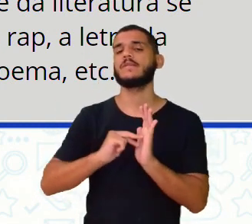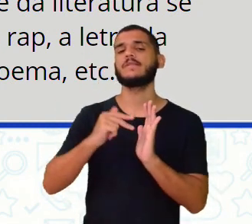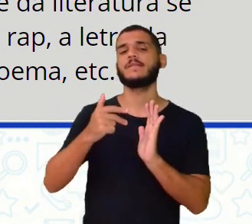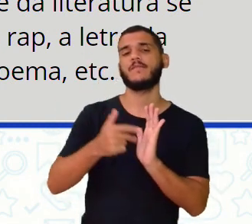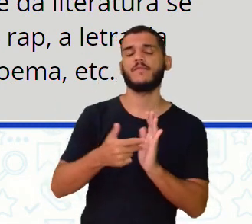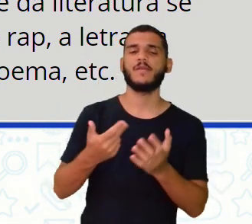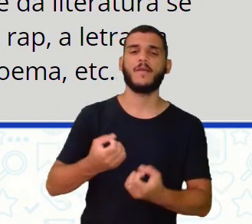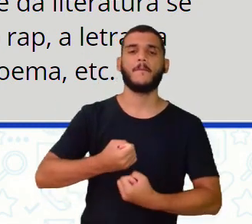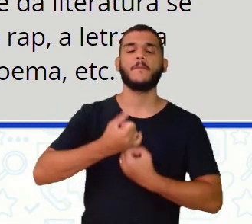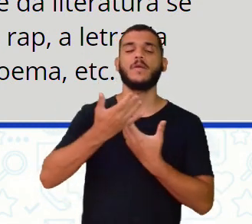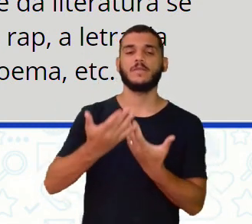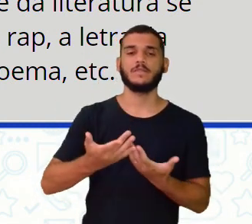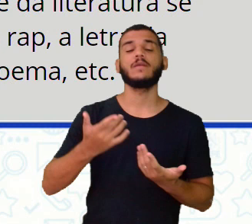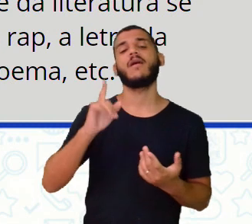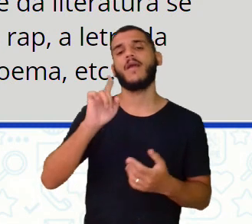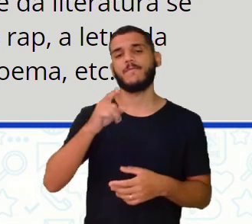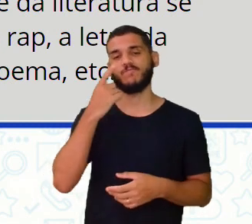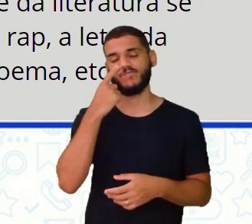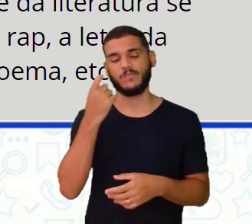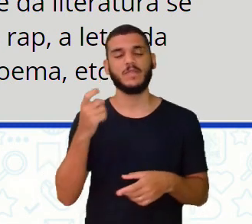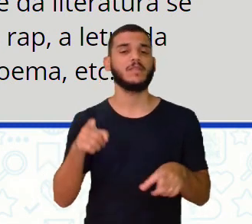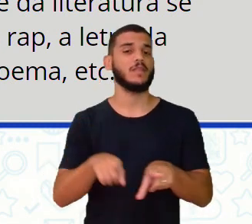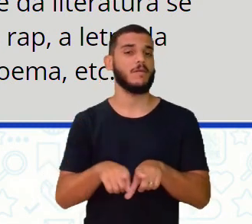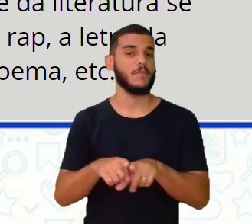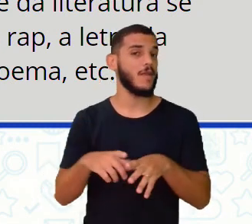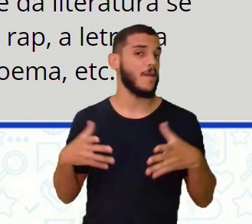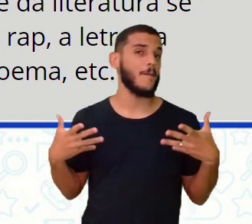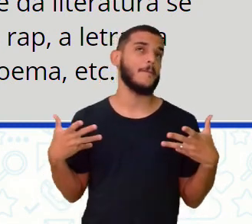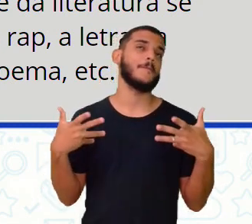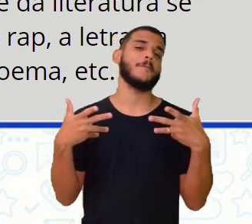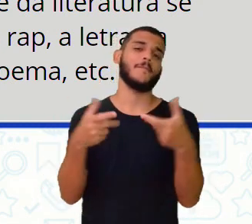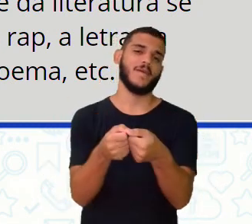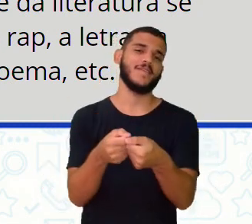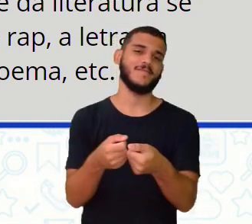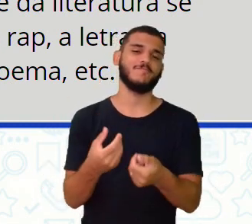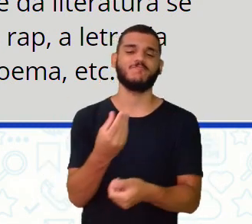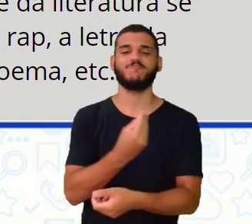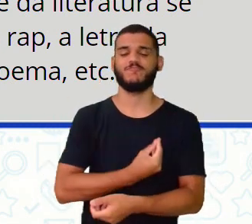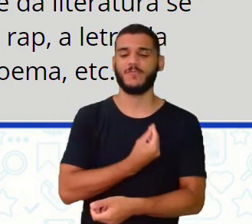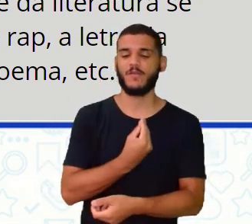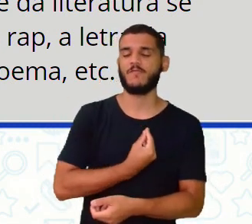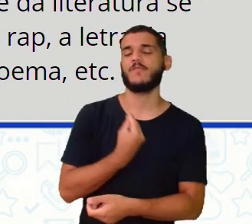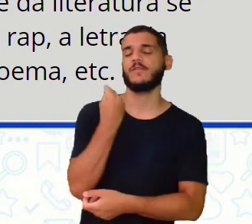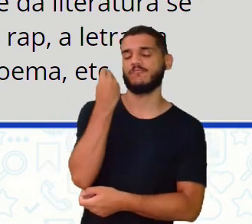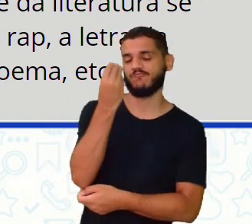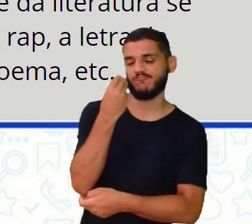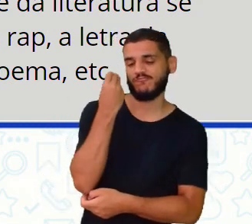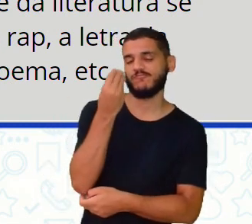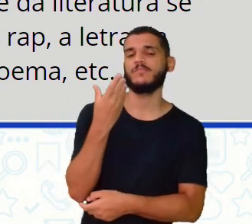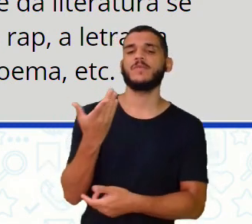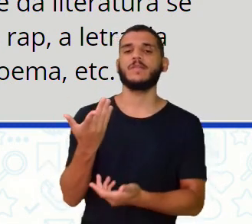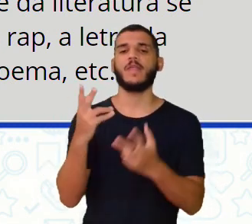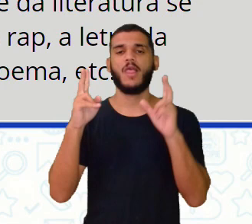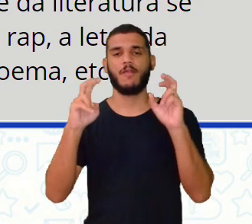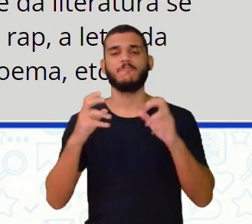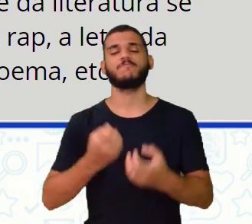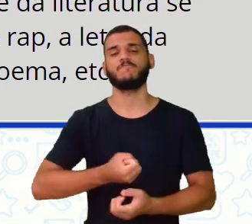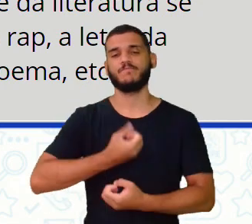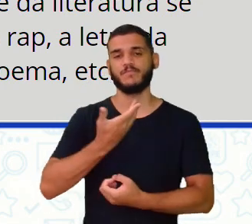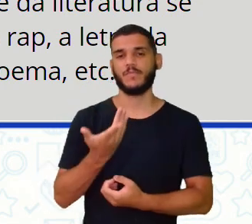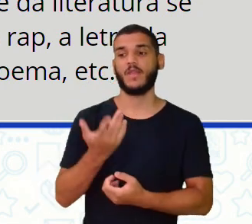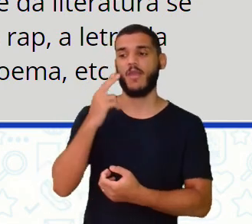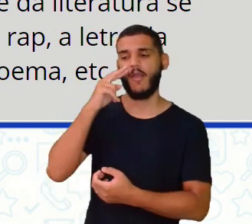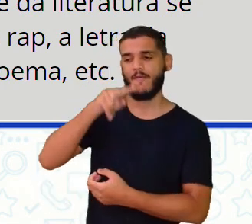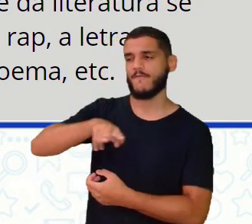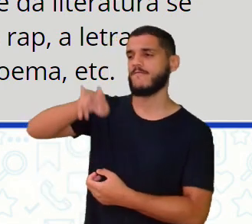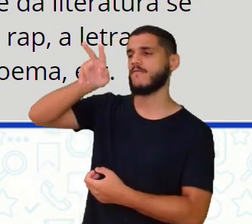poesia. É interessante e maravilhoso também vivenciar a poesia, não é? Então, ao olhar a